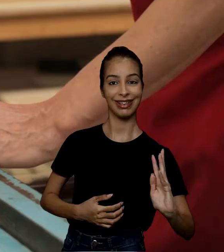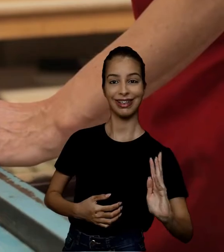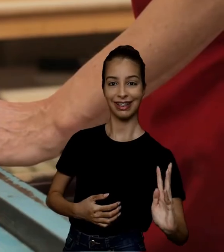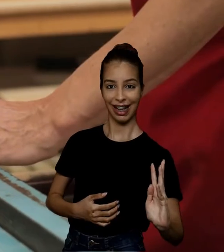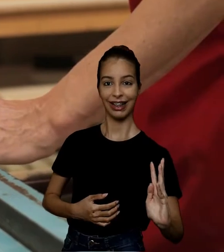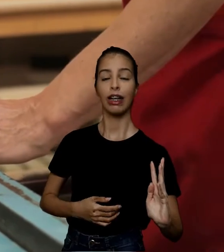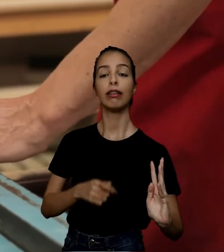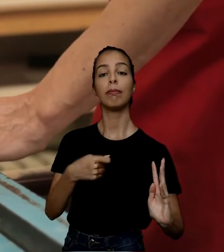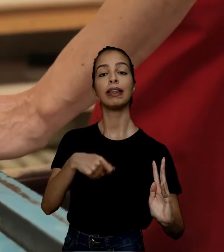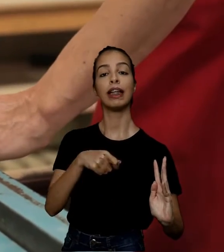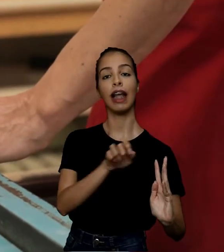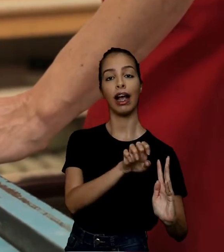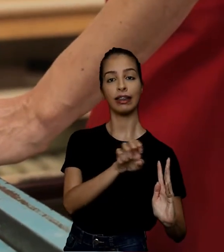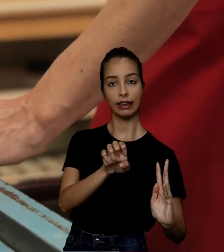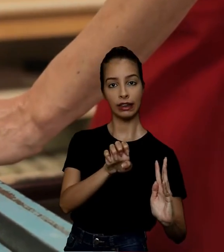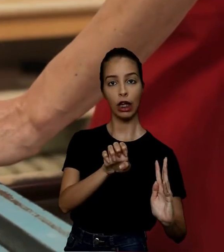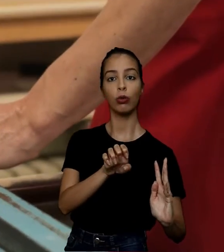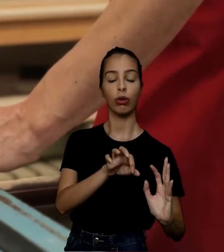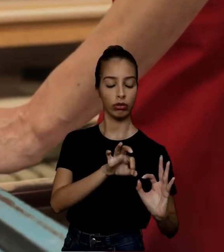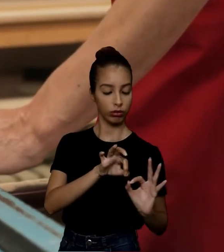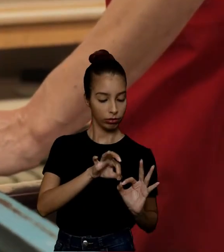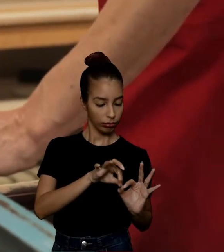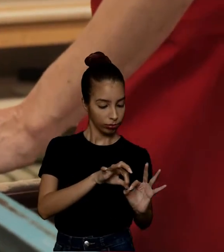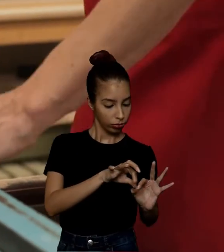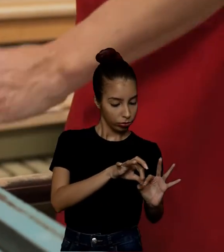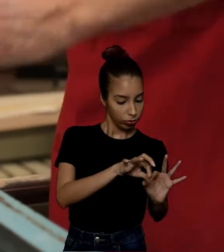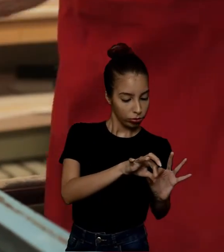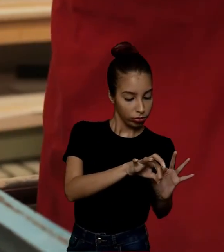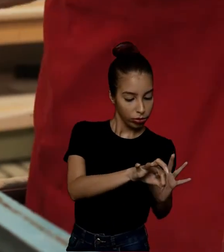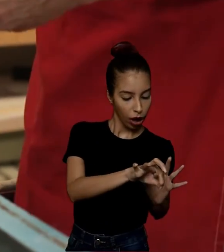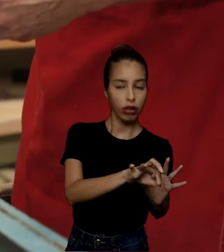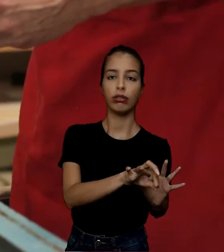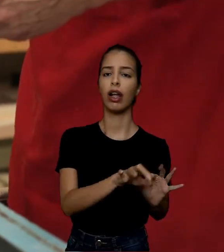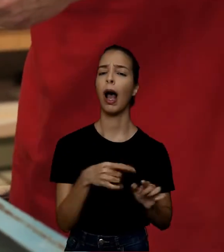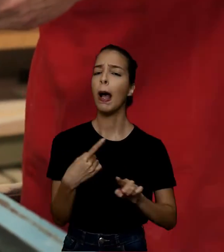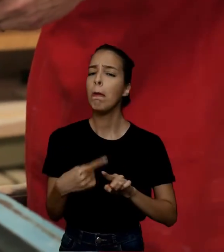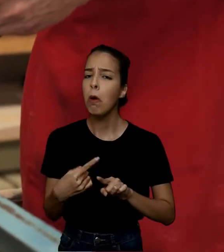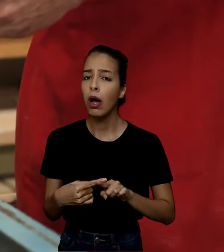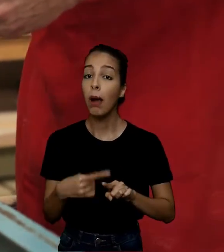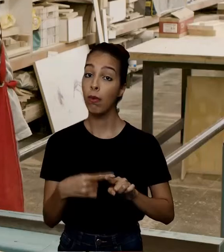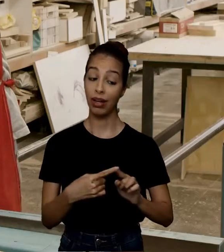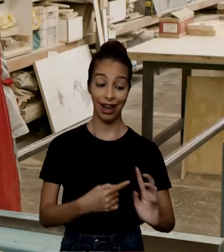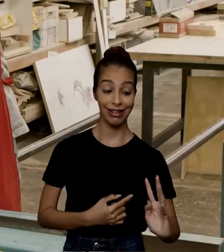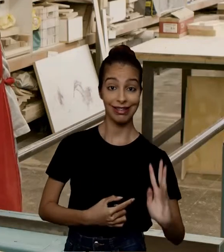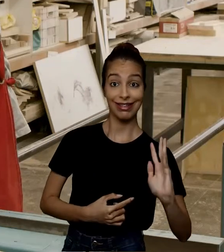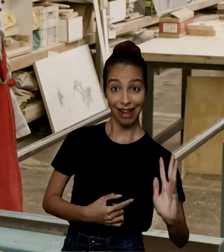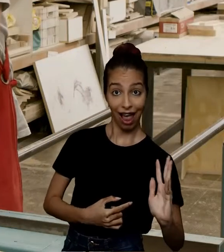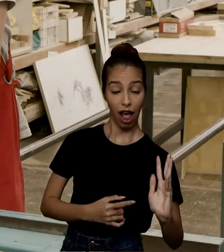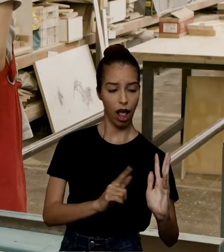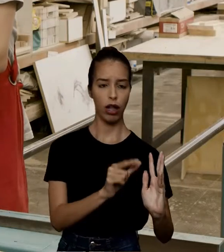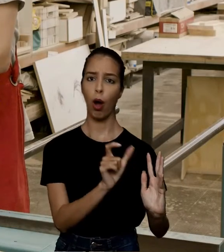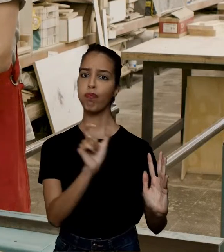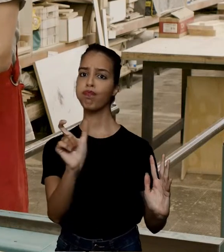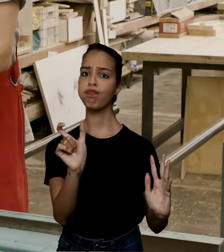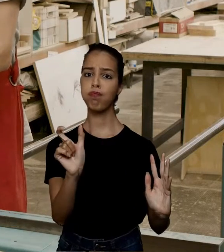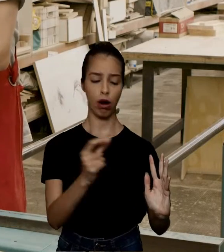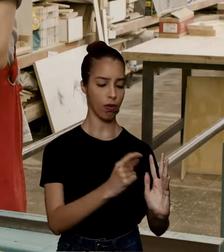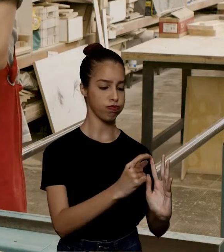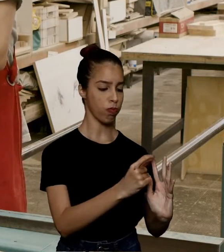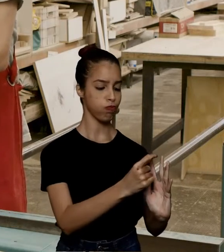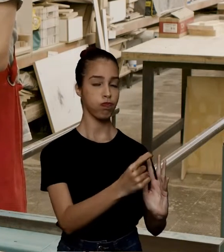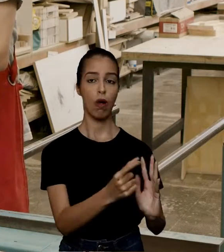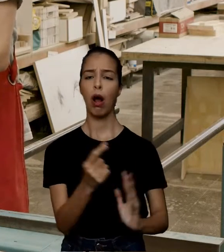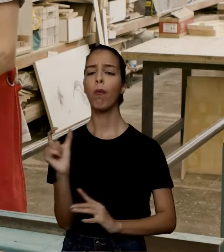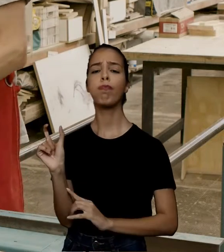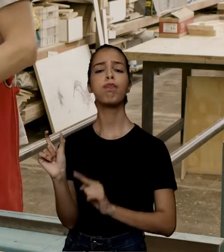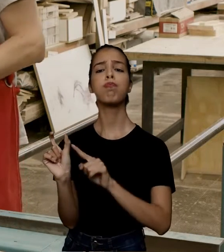lado esquerdo da serra. Isso é bastante importante, né? Considerando que a gente tem uma espessura de serra. A espessura da serra